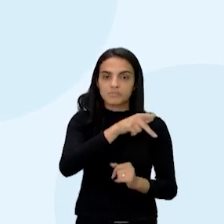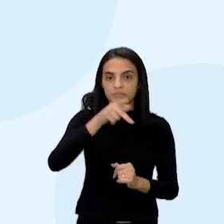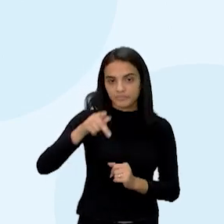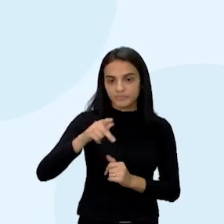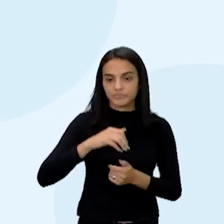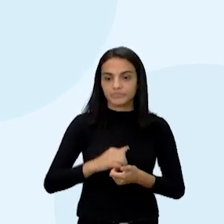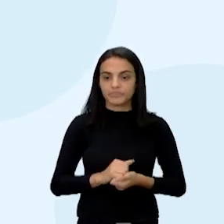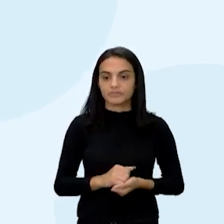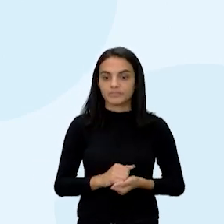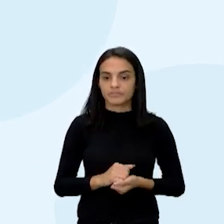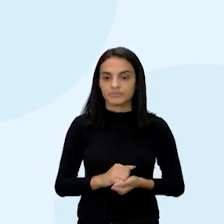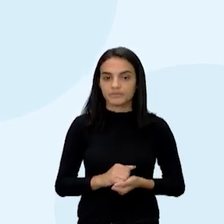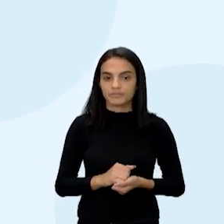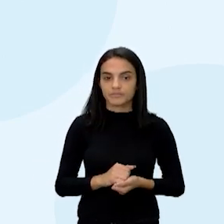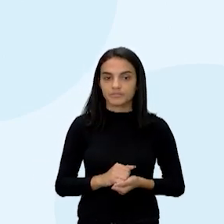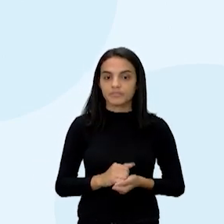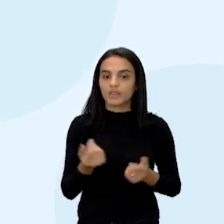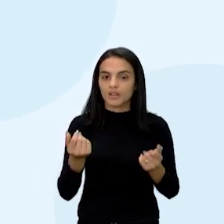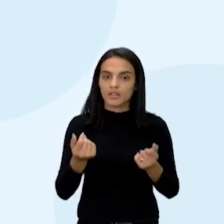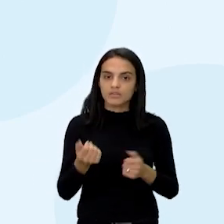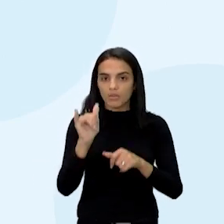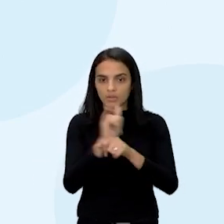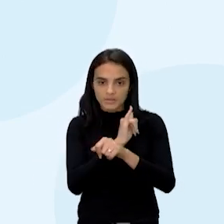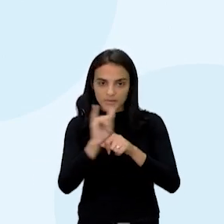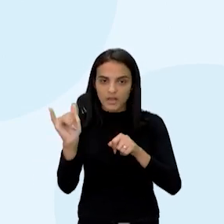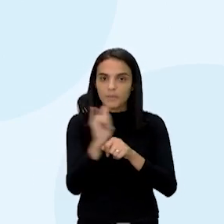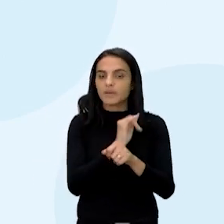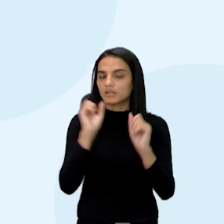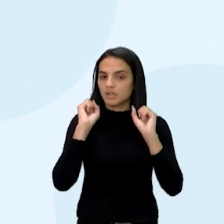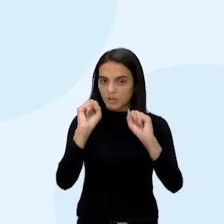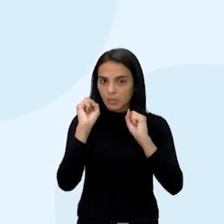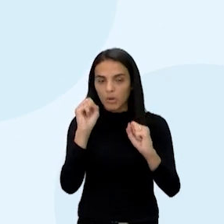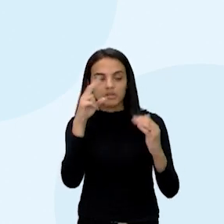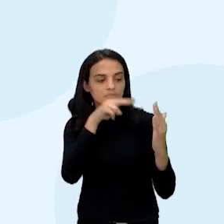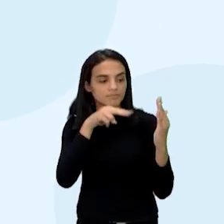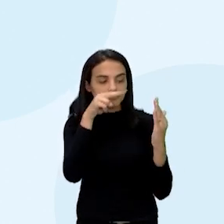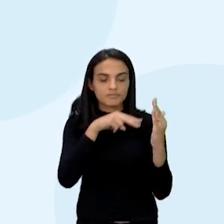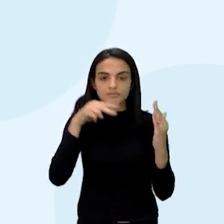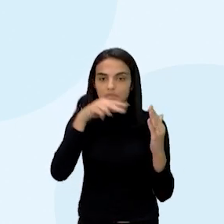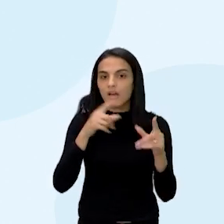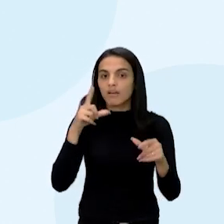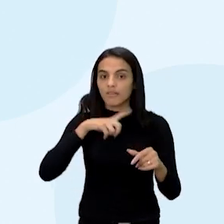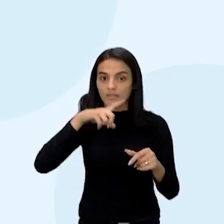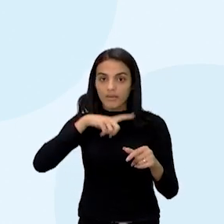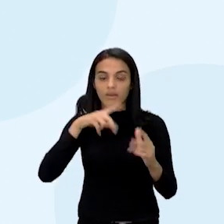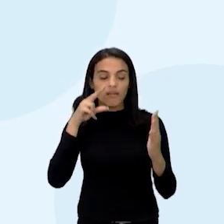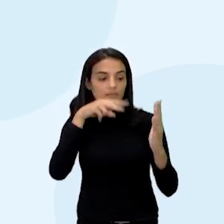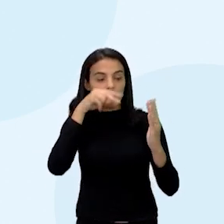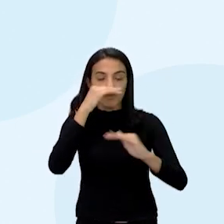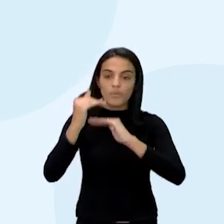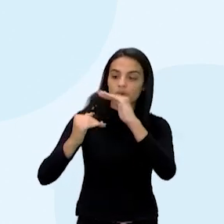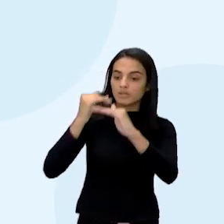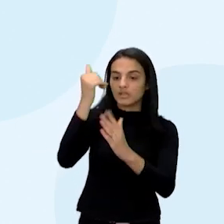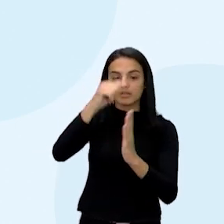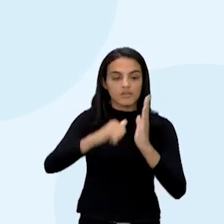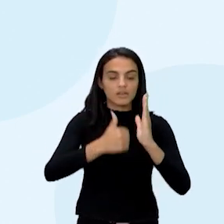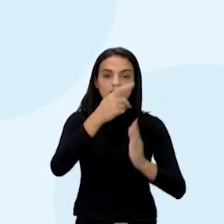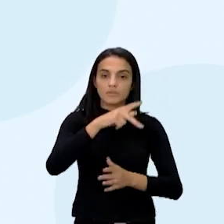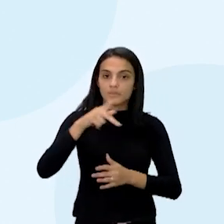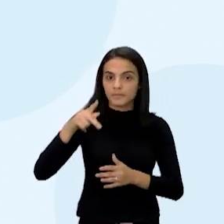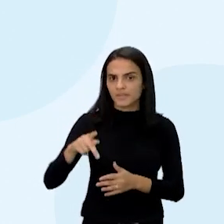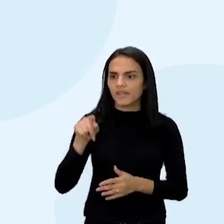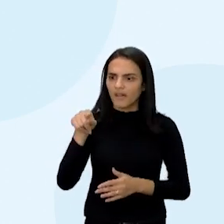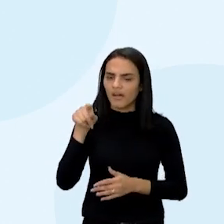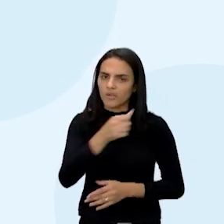pedagógica, né? Então, são alguns elementos que a gente pode considerar. A gente tem que considerar nesse processo de avaliação pedagógica que